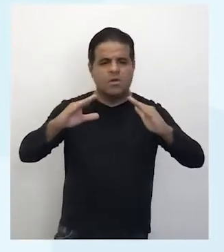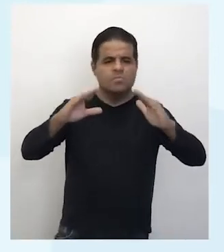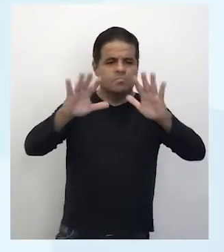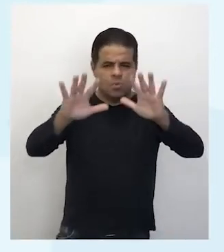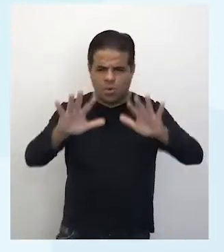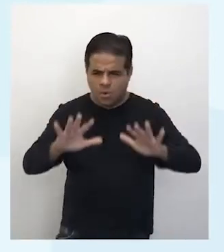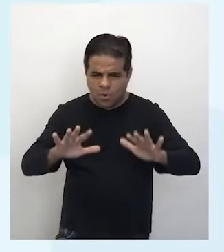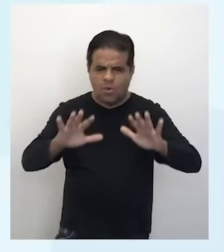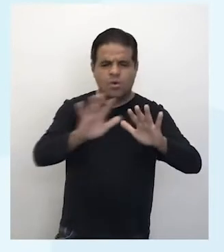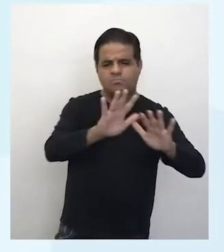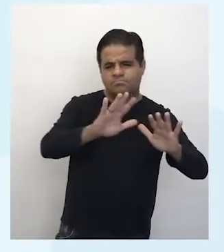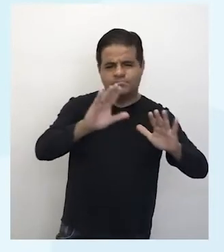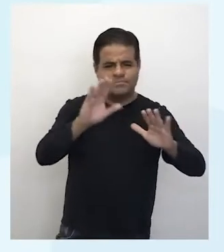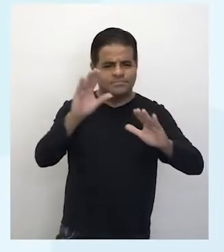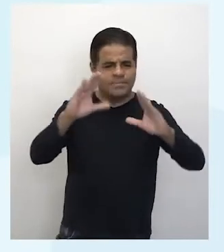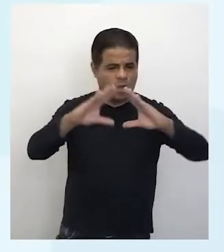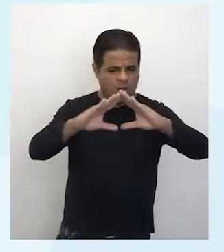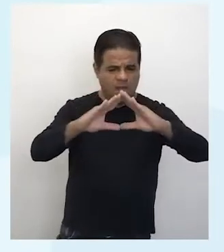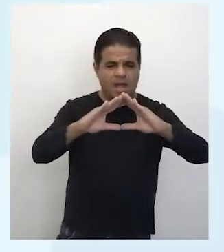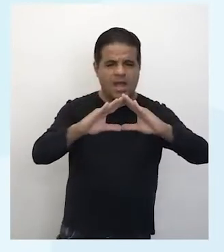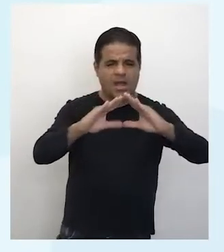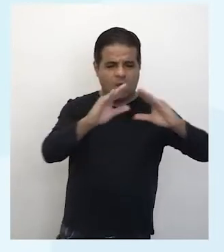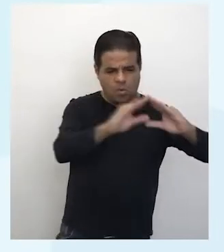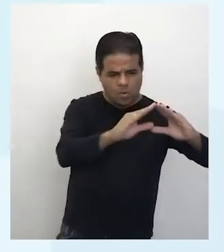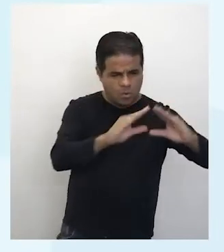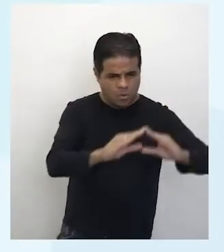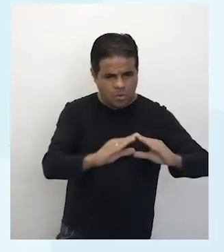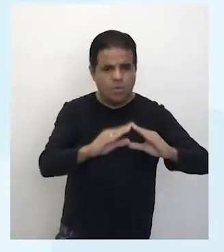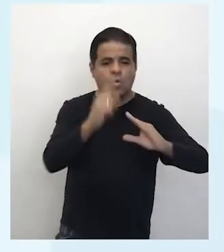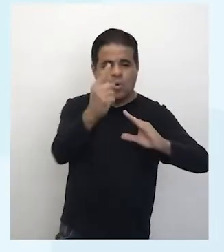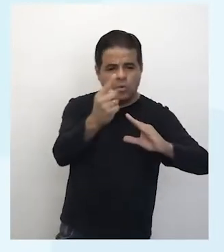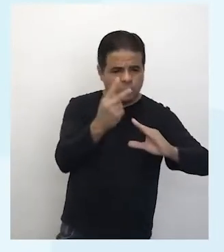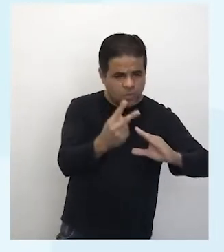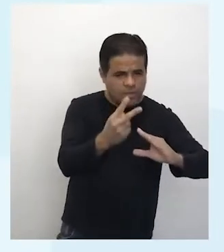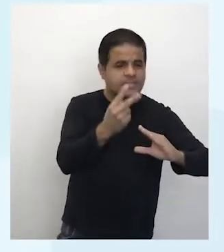vou preencher ó cada ladinho desse veja ó